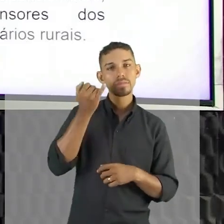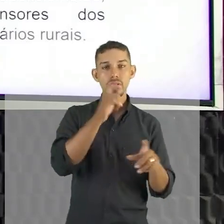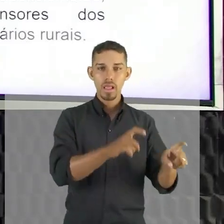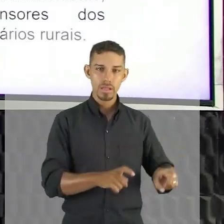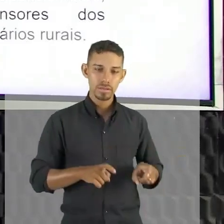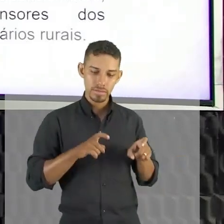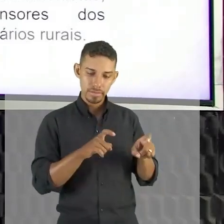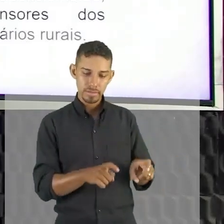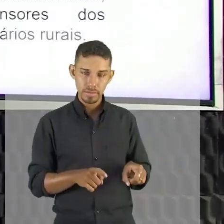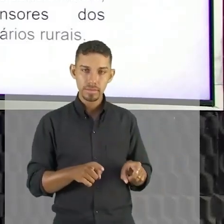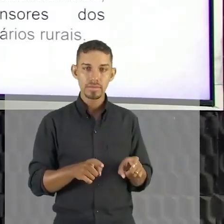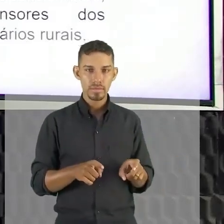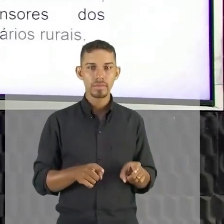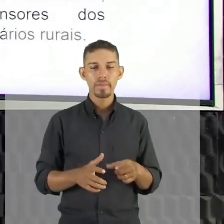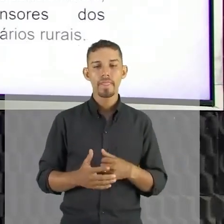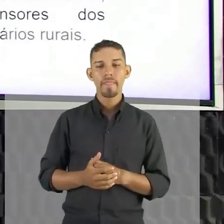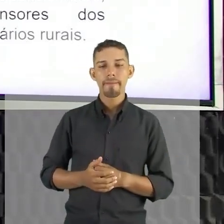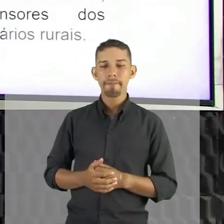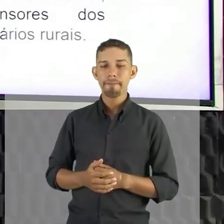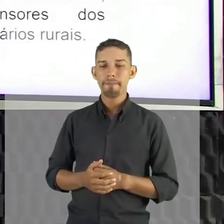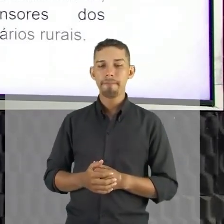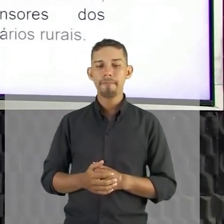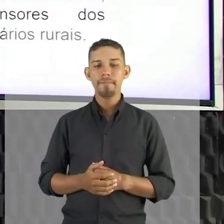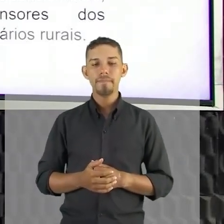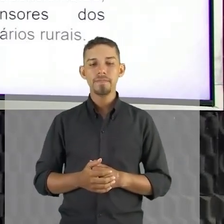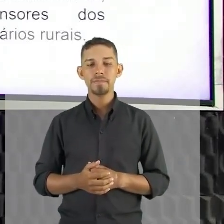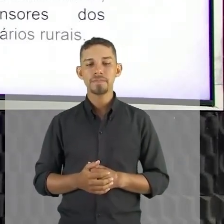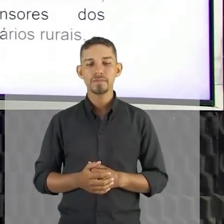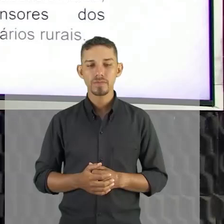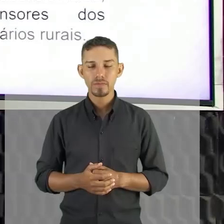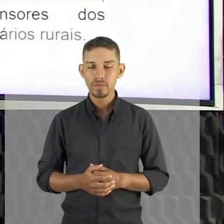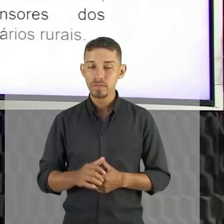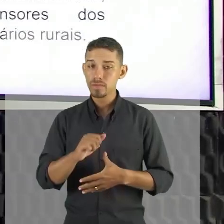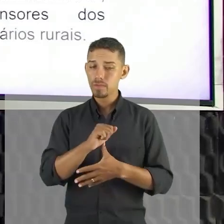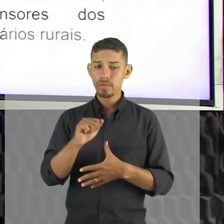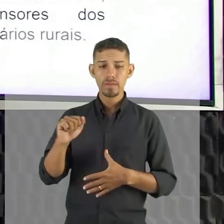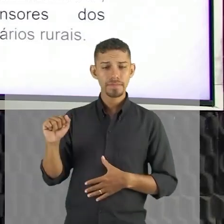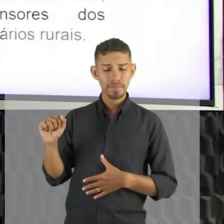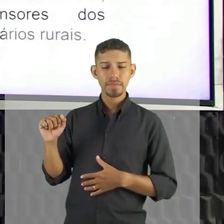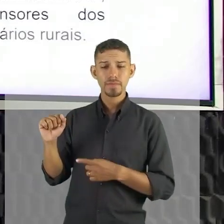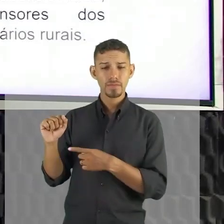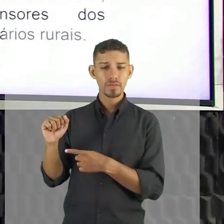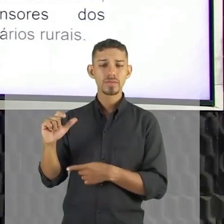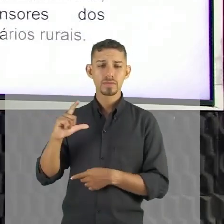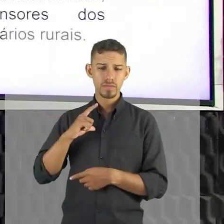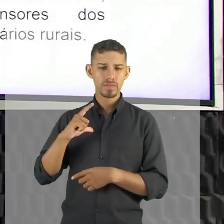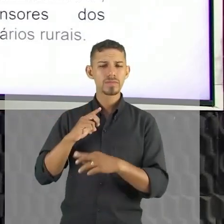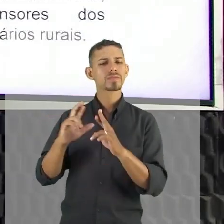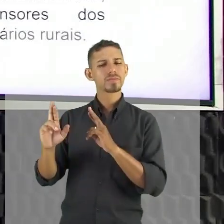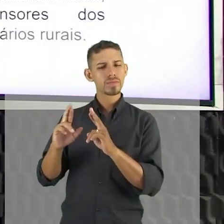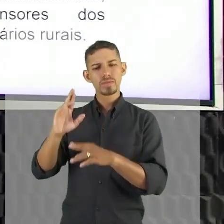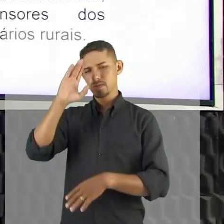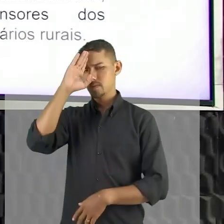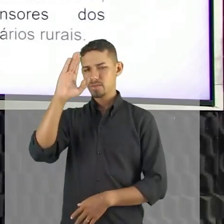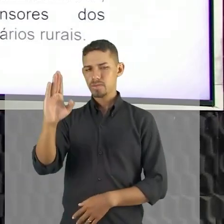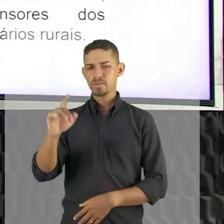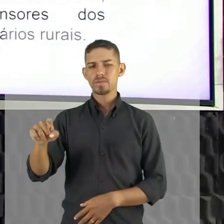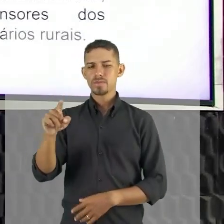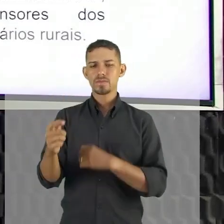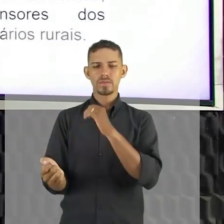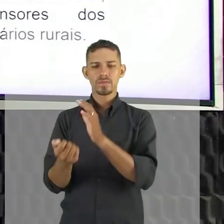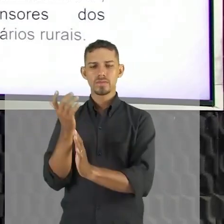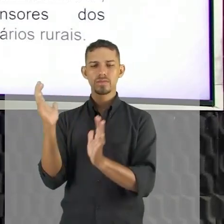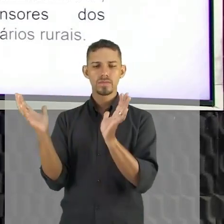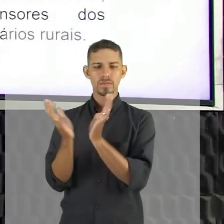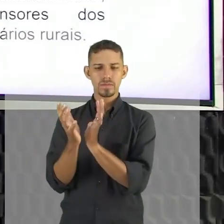agrícola, agroexportadora. Então vamos aqui para a questão. Letra A. Esteve relacionada diretamente ao